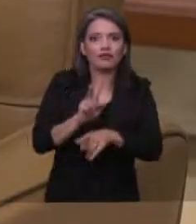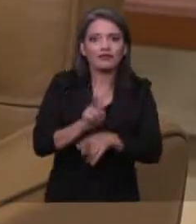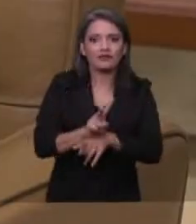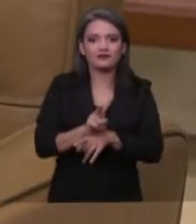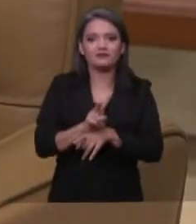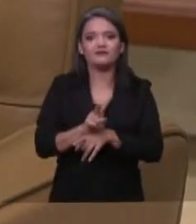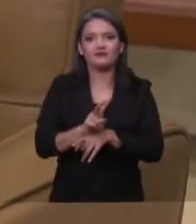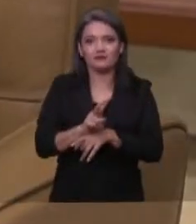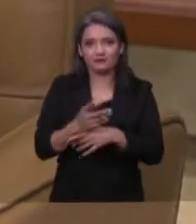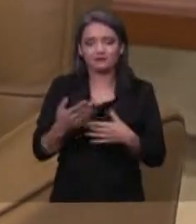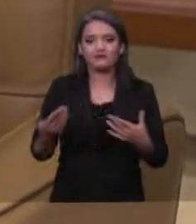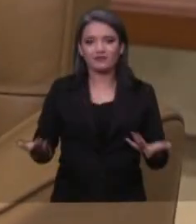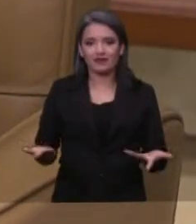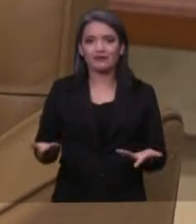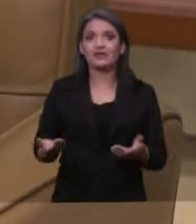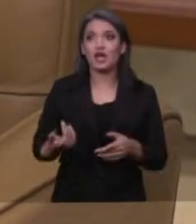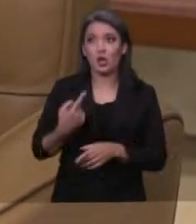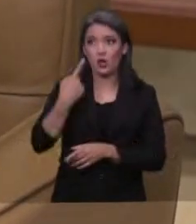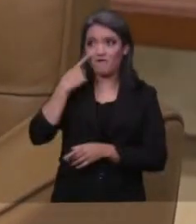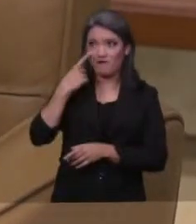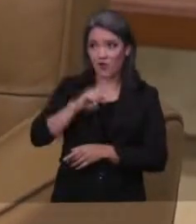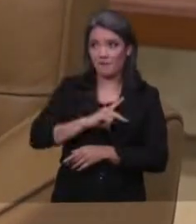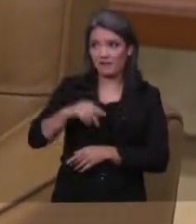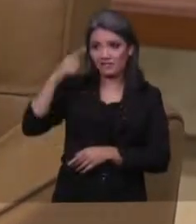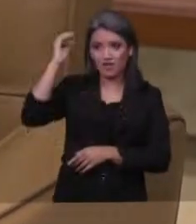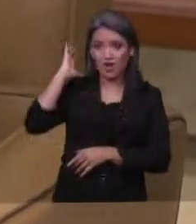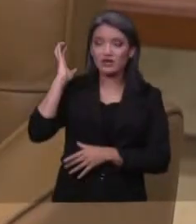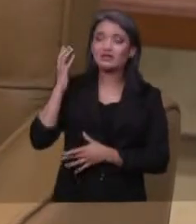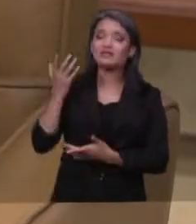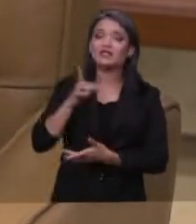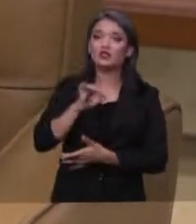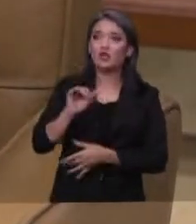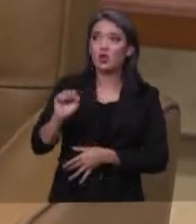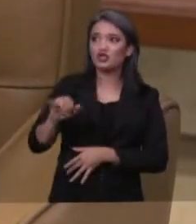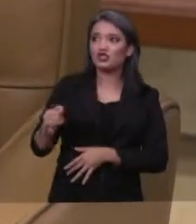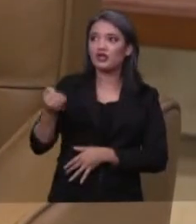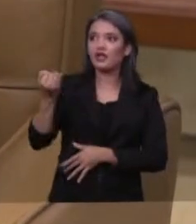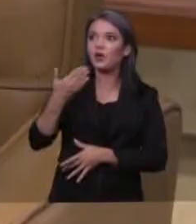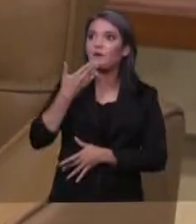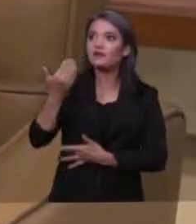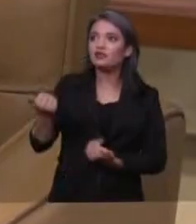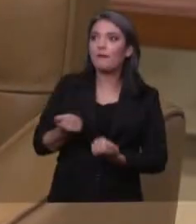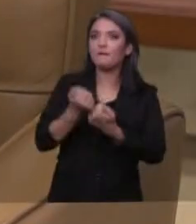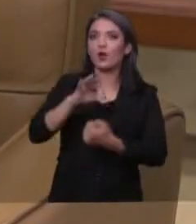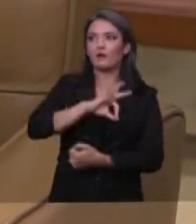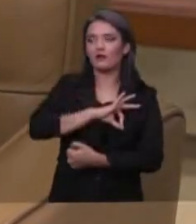janeiro, buscando apoio da polícia. Tudo isso guarda uma conexão.